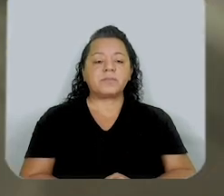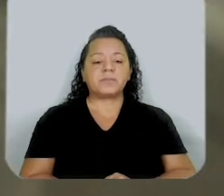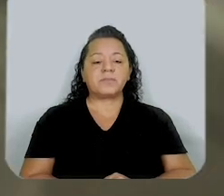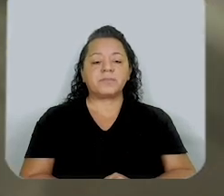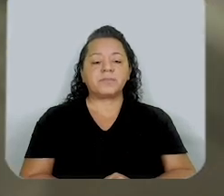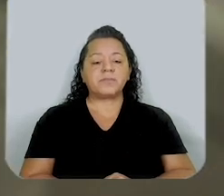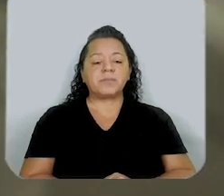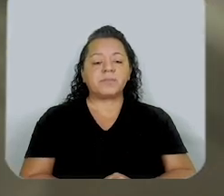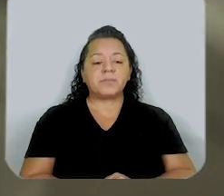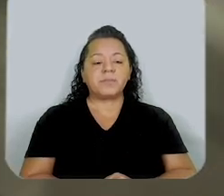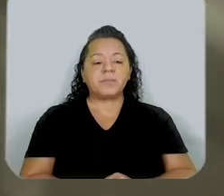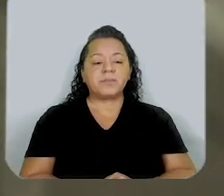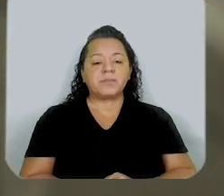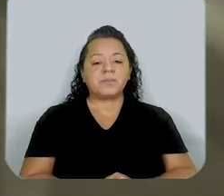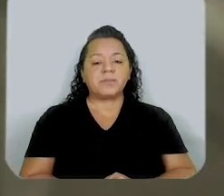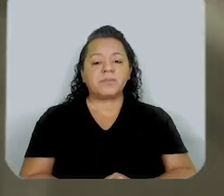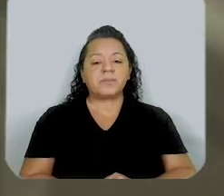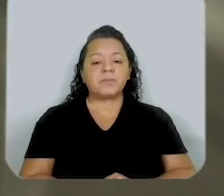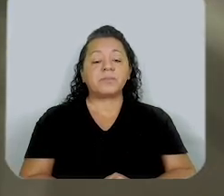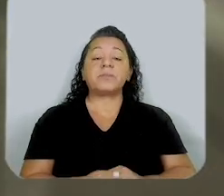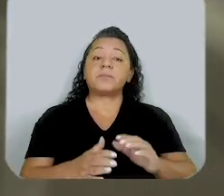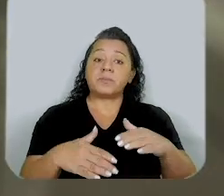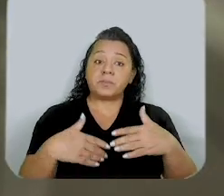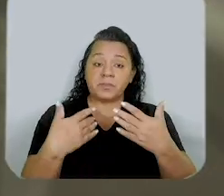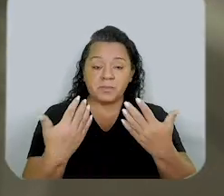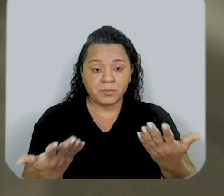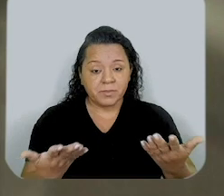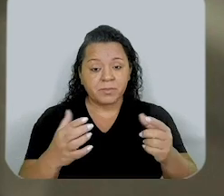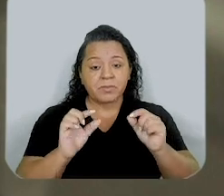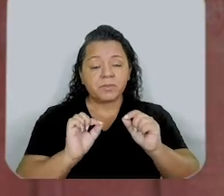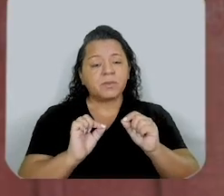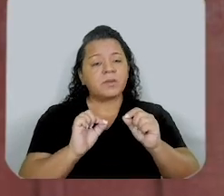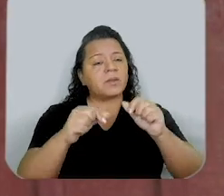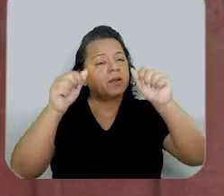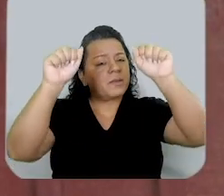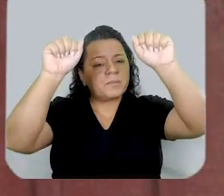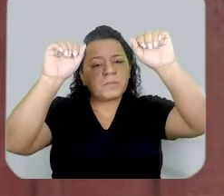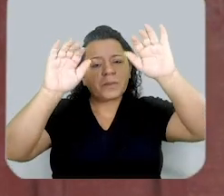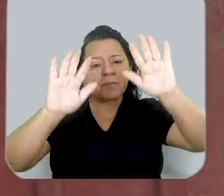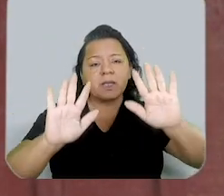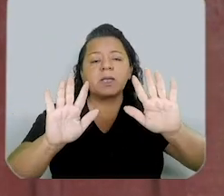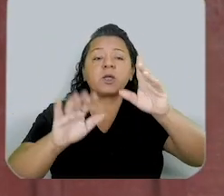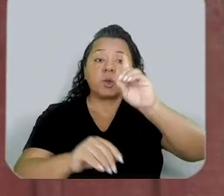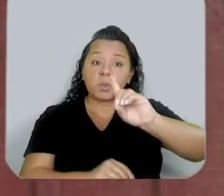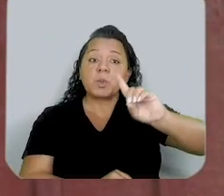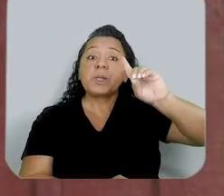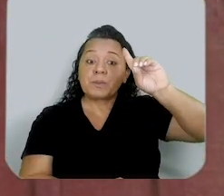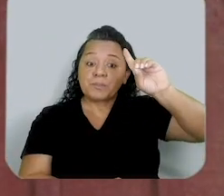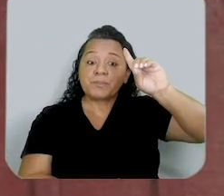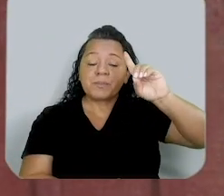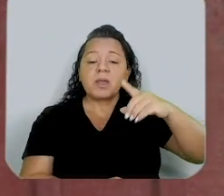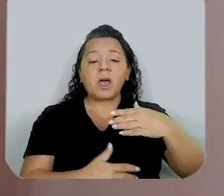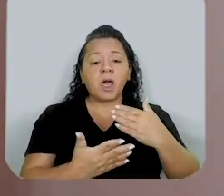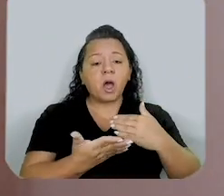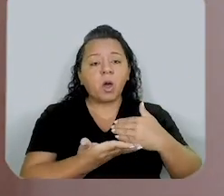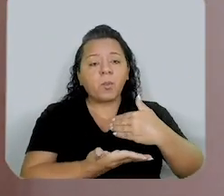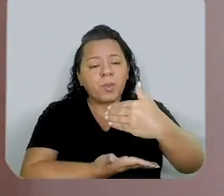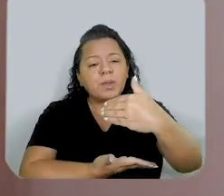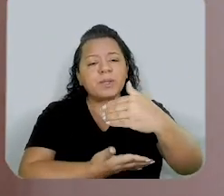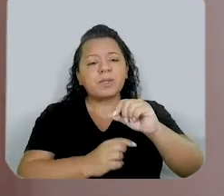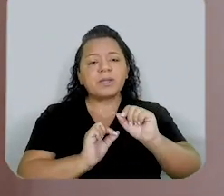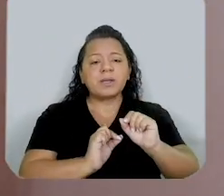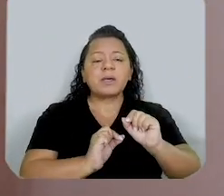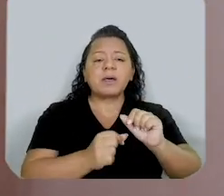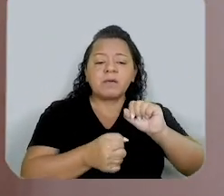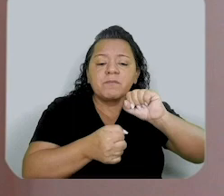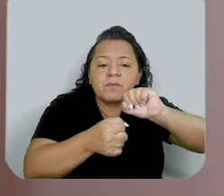Então, gente, foi uma coisa assim, uma bênção de Deus que me deu esse dom. Eu comecei a desenvolver meus pratos. A gente sempre